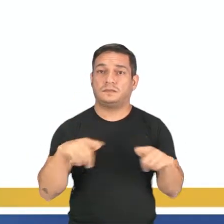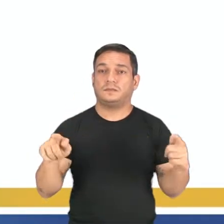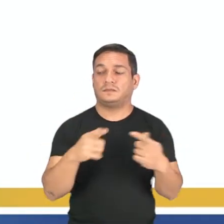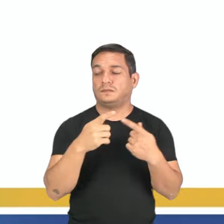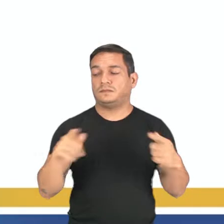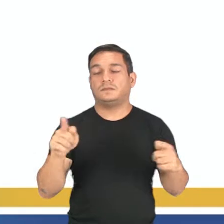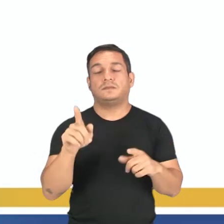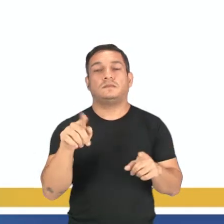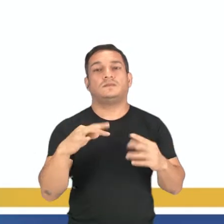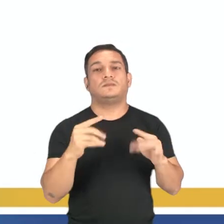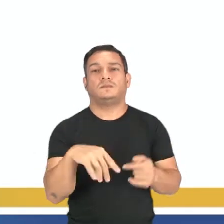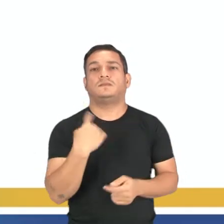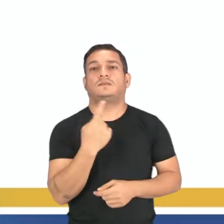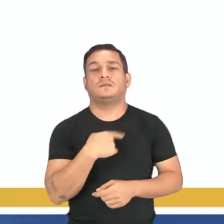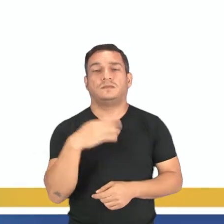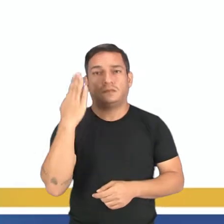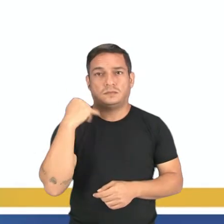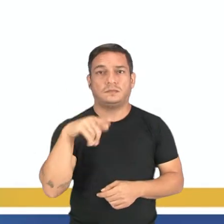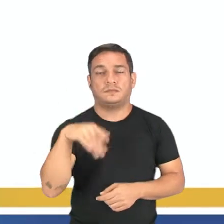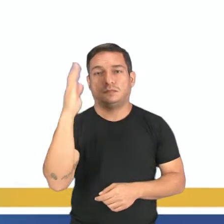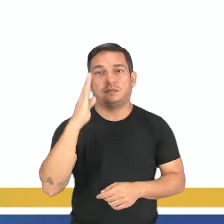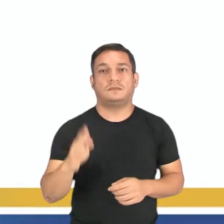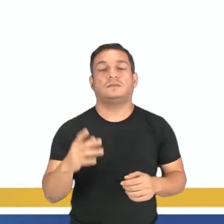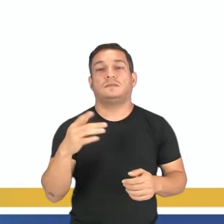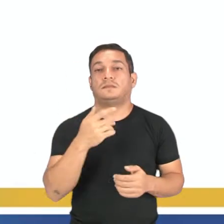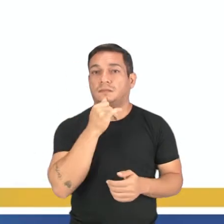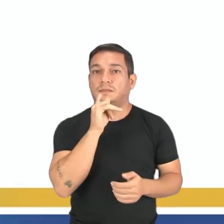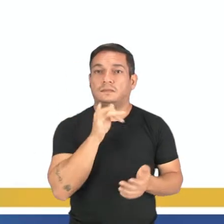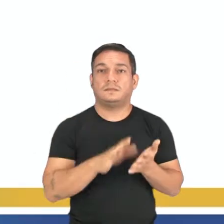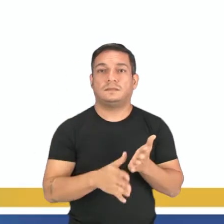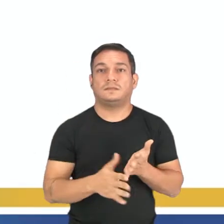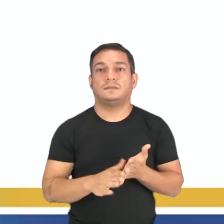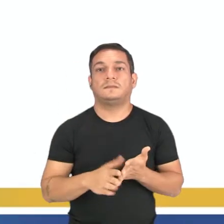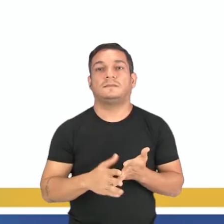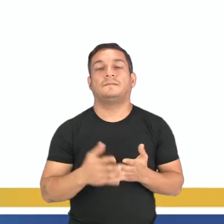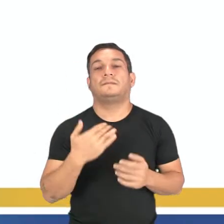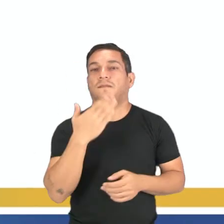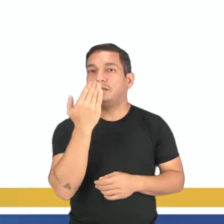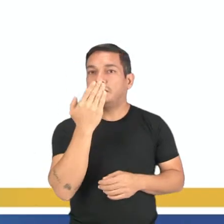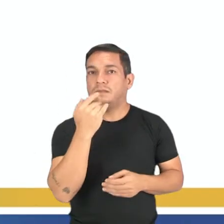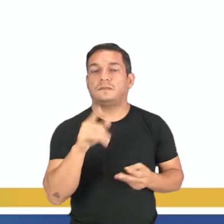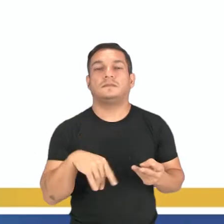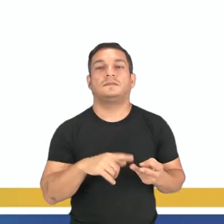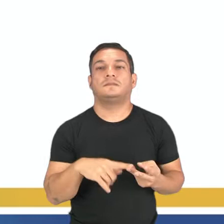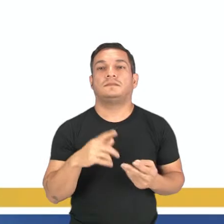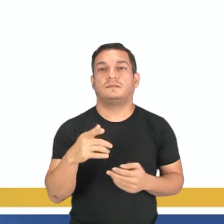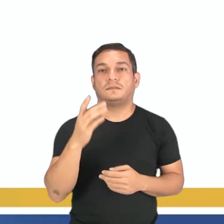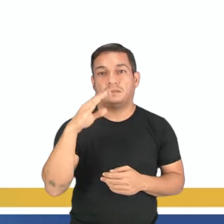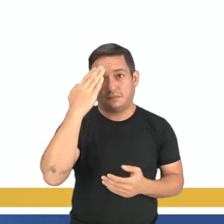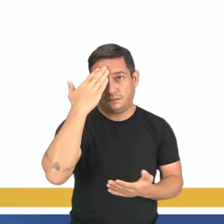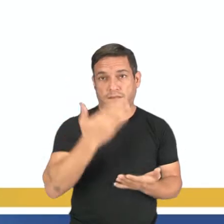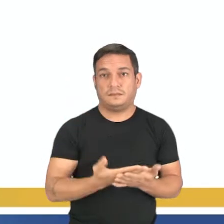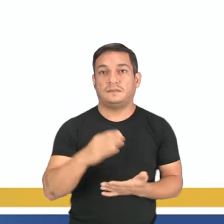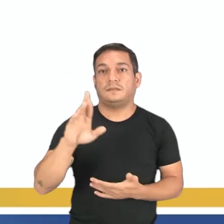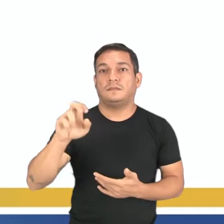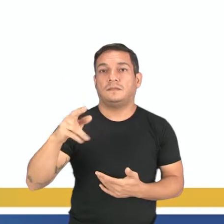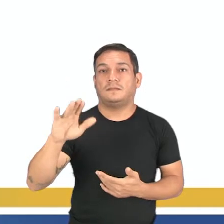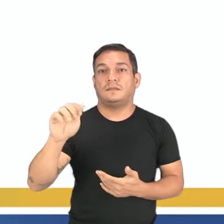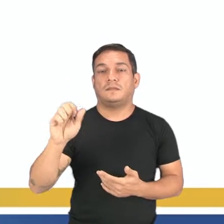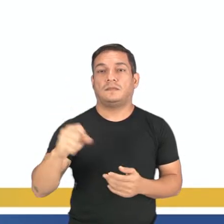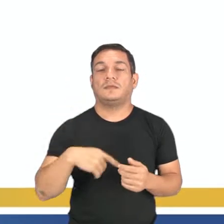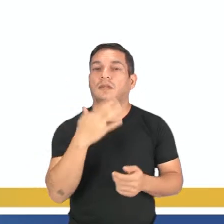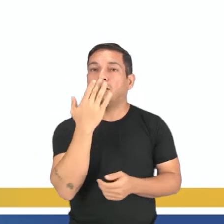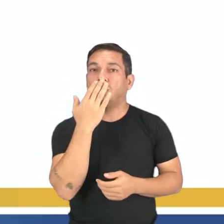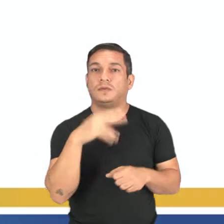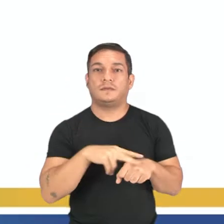no exterior todo mundo sabe que é do Brasil, como por exemplo o samba, né, a comida, as crenças, as cores